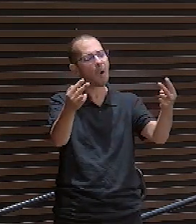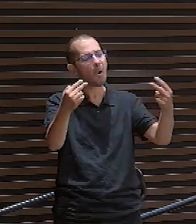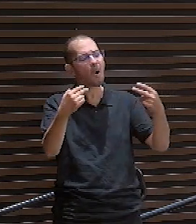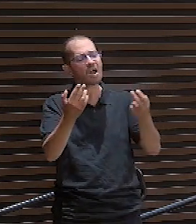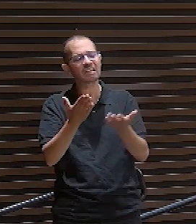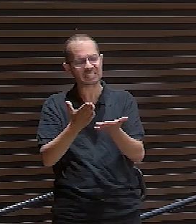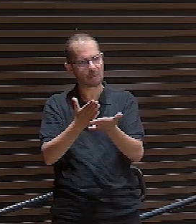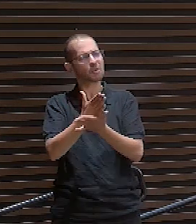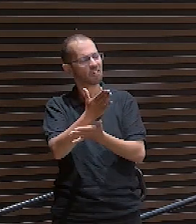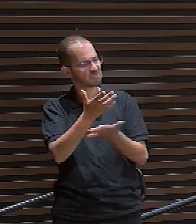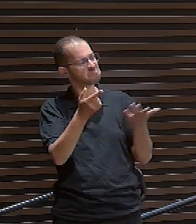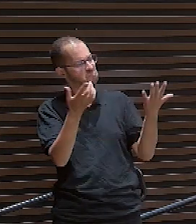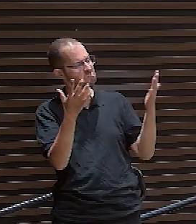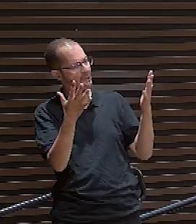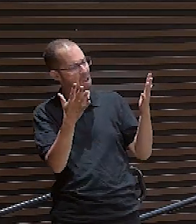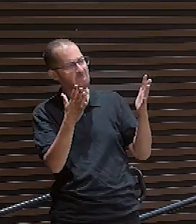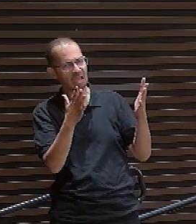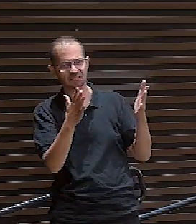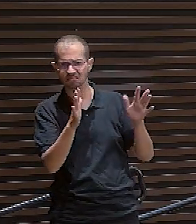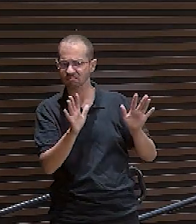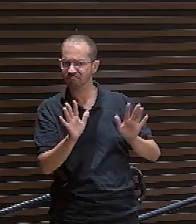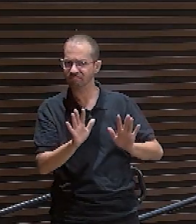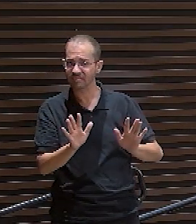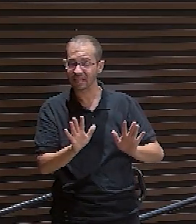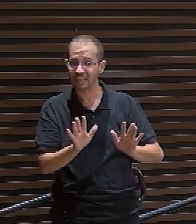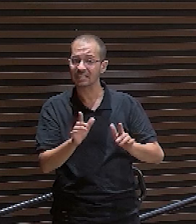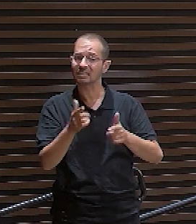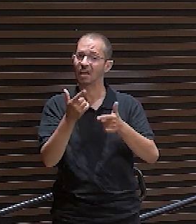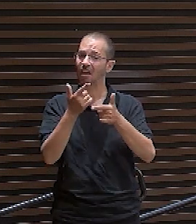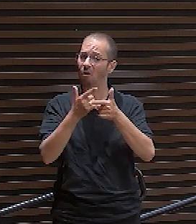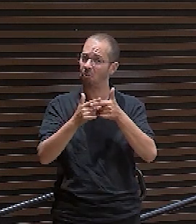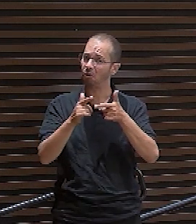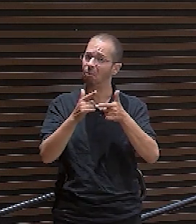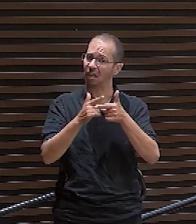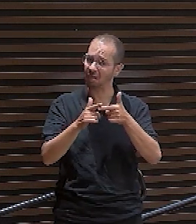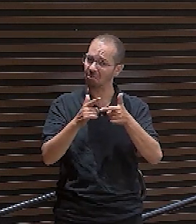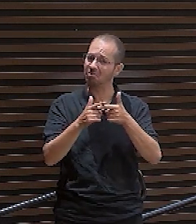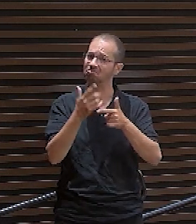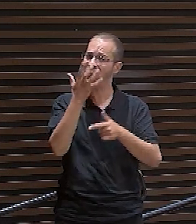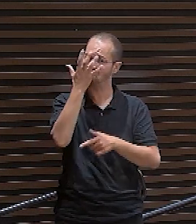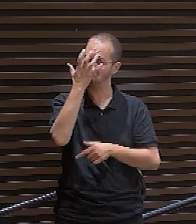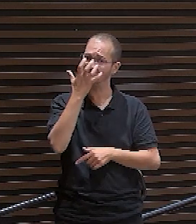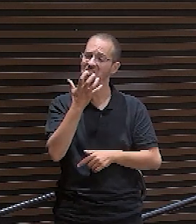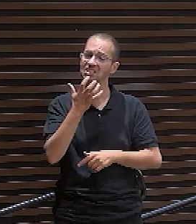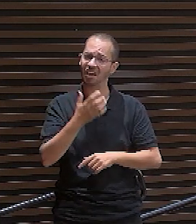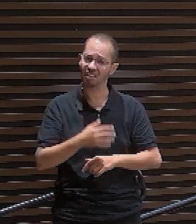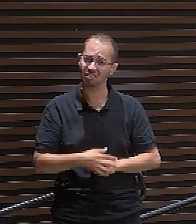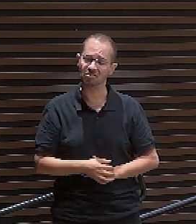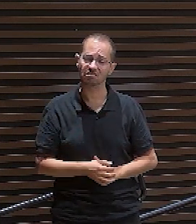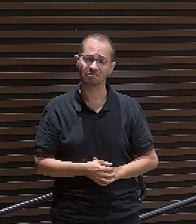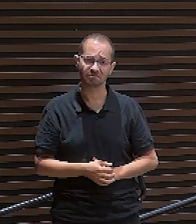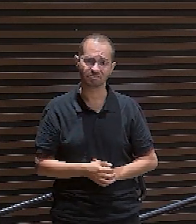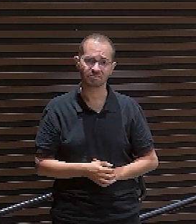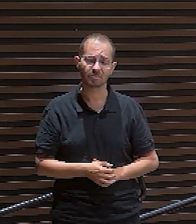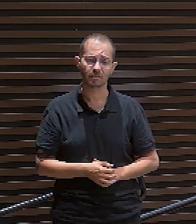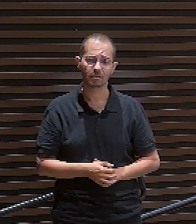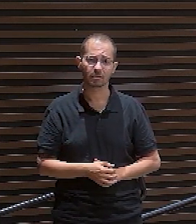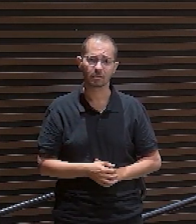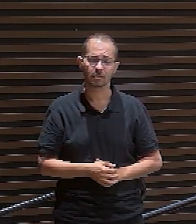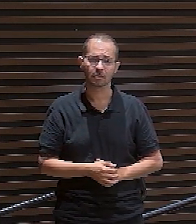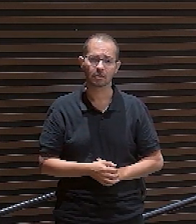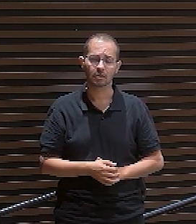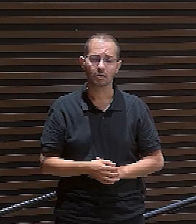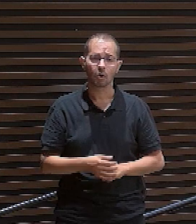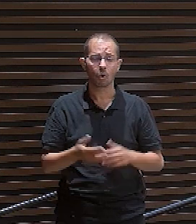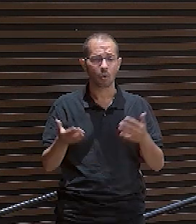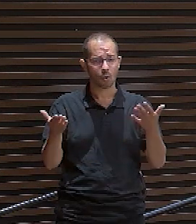nos vejam. E esse é um problema muito sério nos grandes